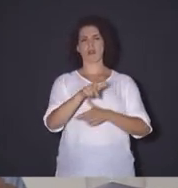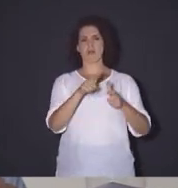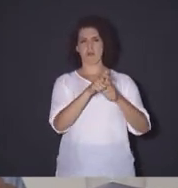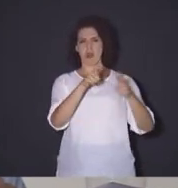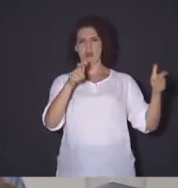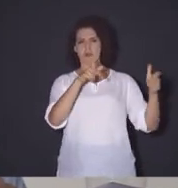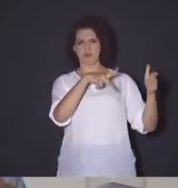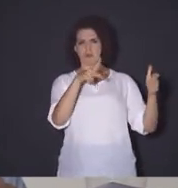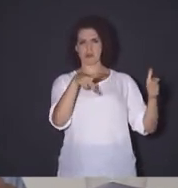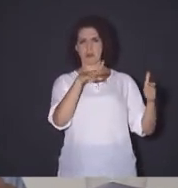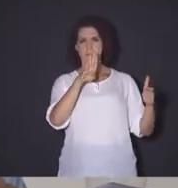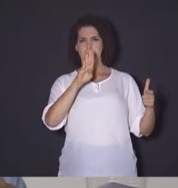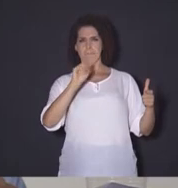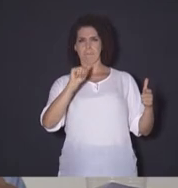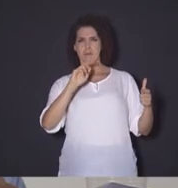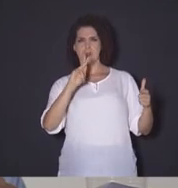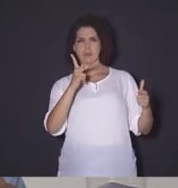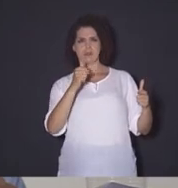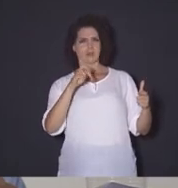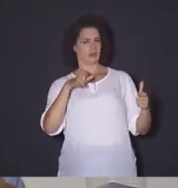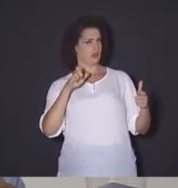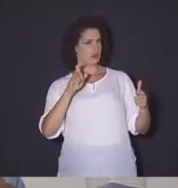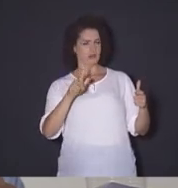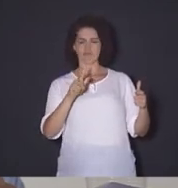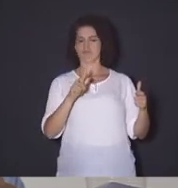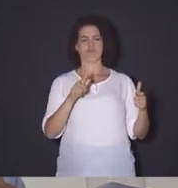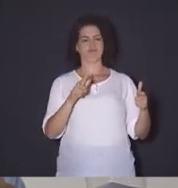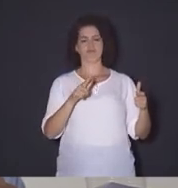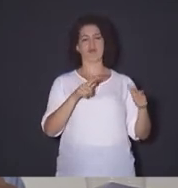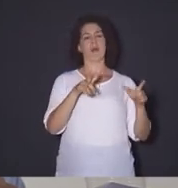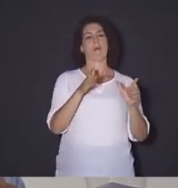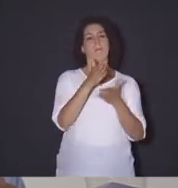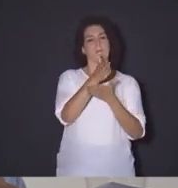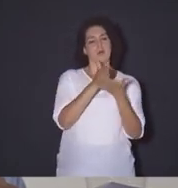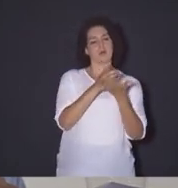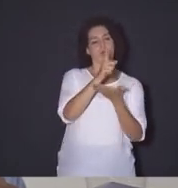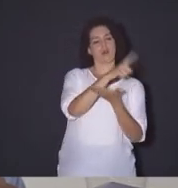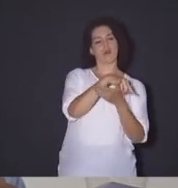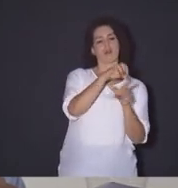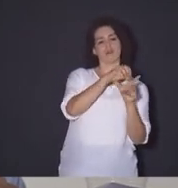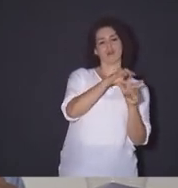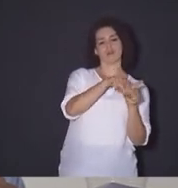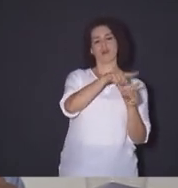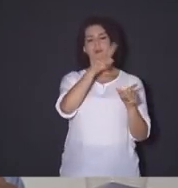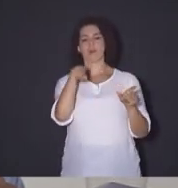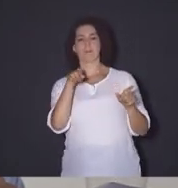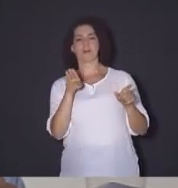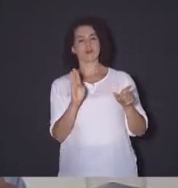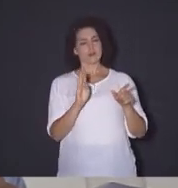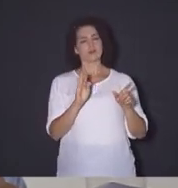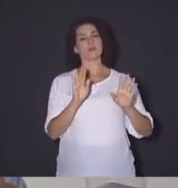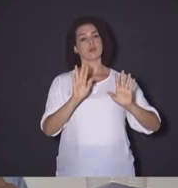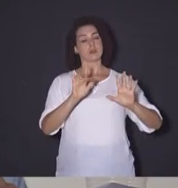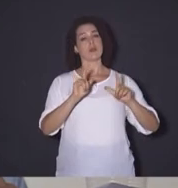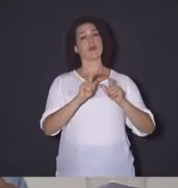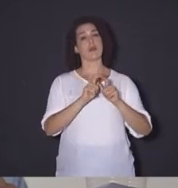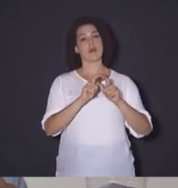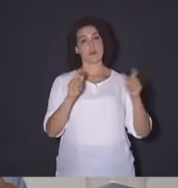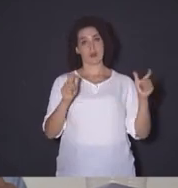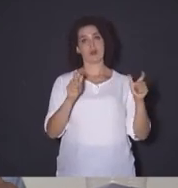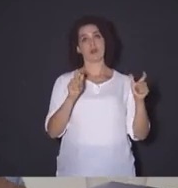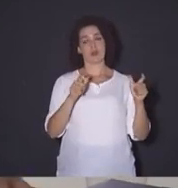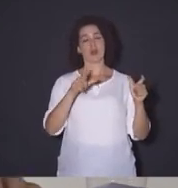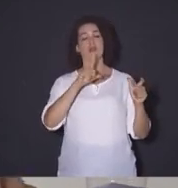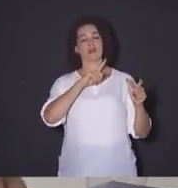uma parcela são bacharéis outra parcela são também de licenciados mas grosso modo quem atua na educação superior tem uma formação pós